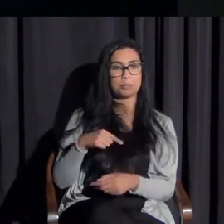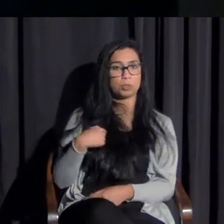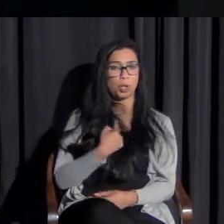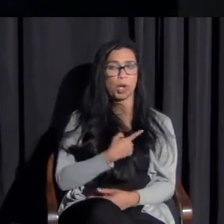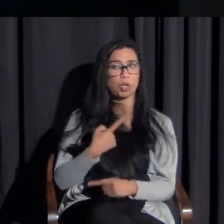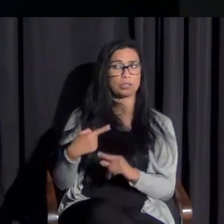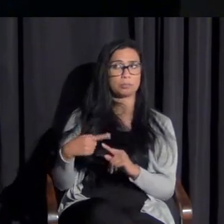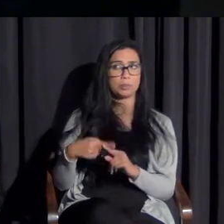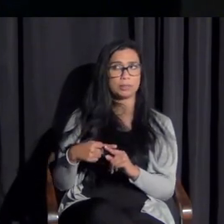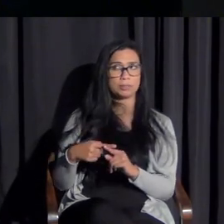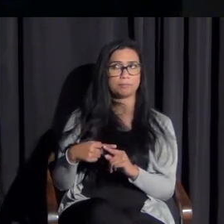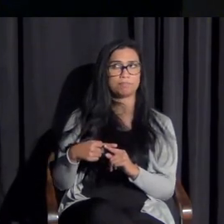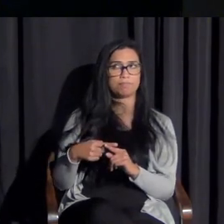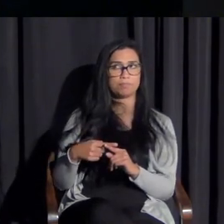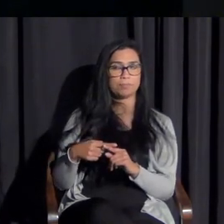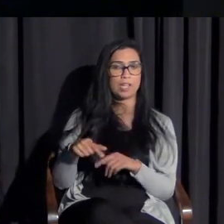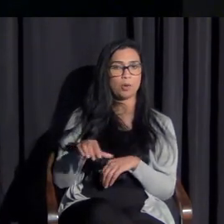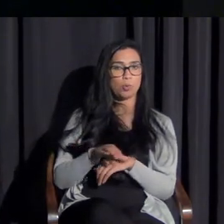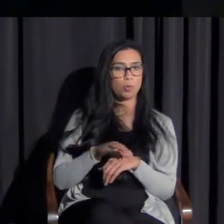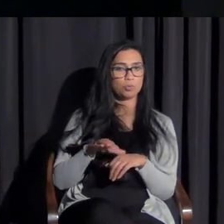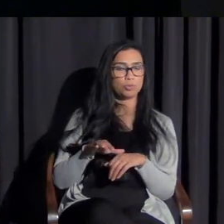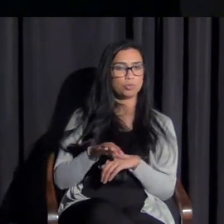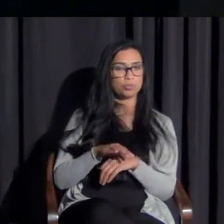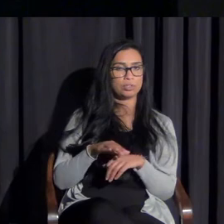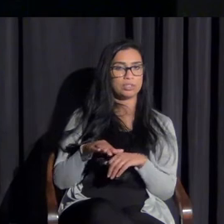gente constituiu o que a gente chama de comitê gestor,